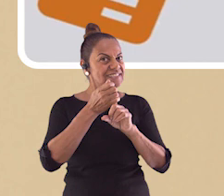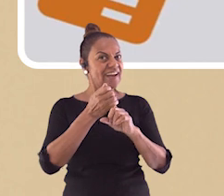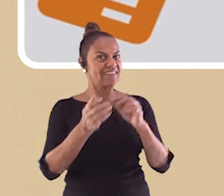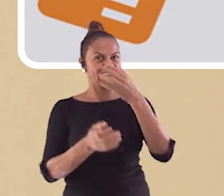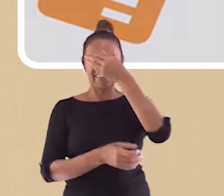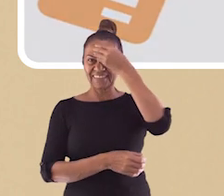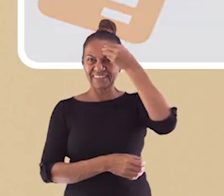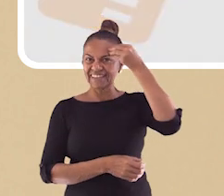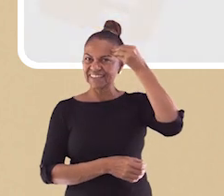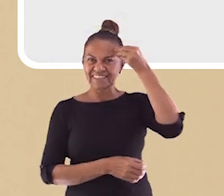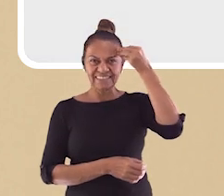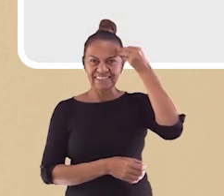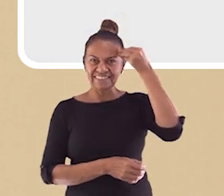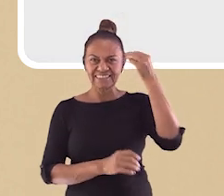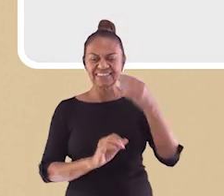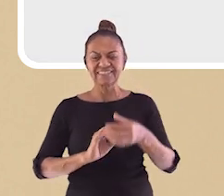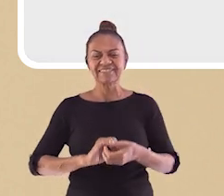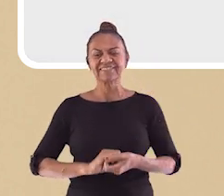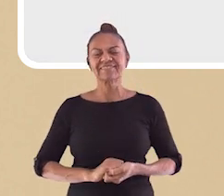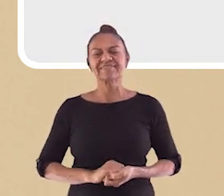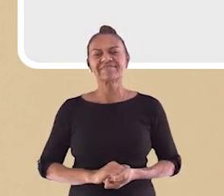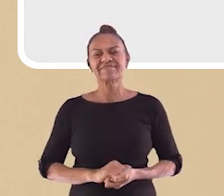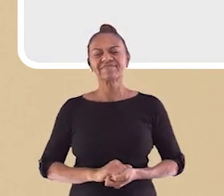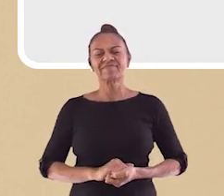do protetor solar.